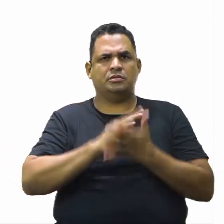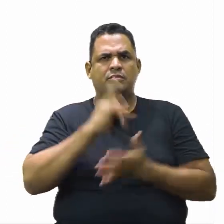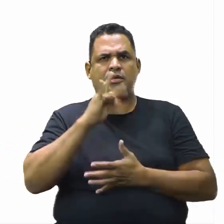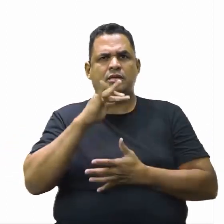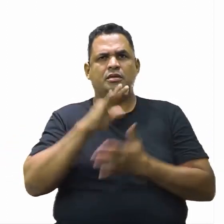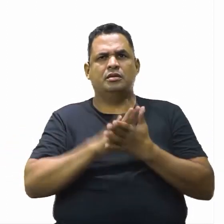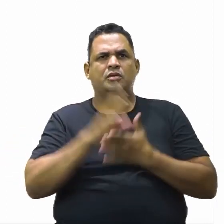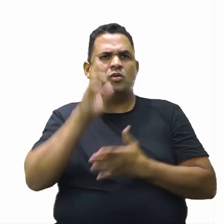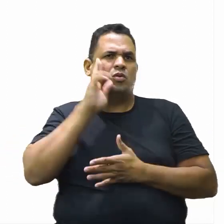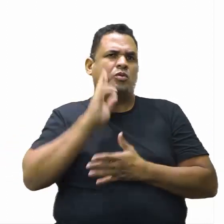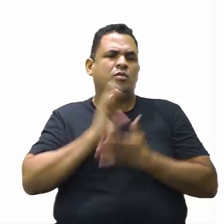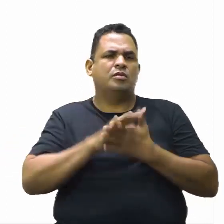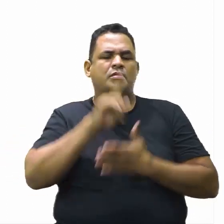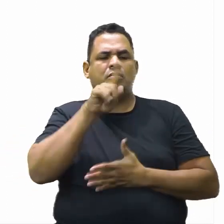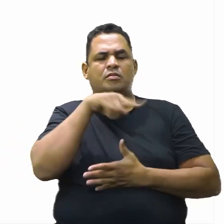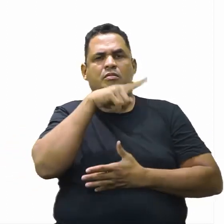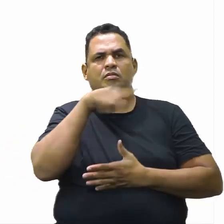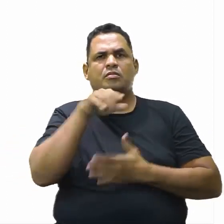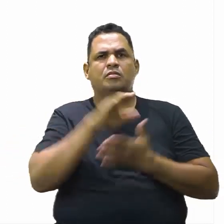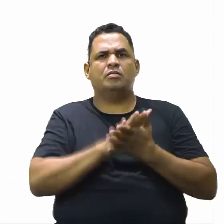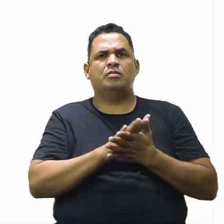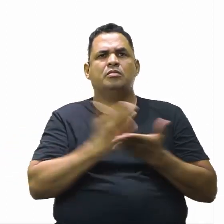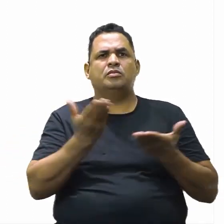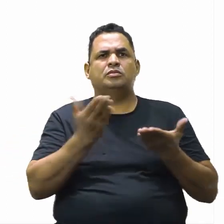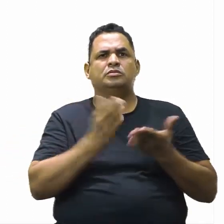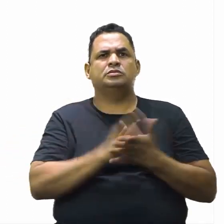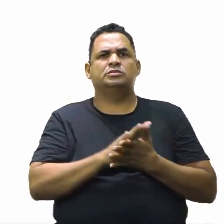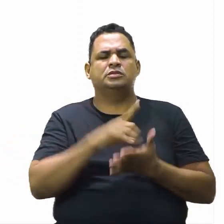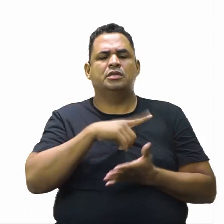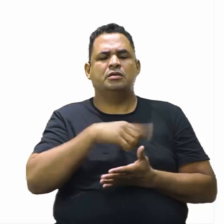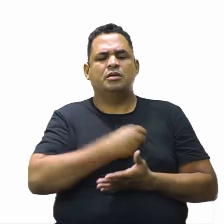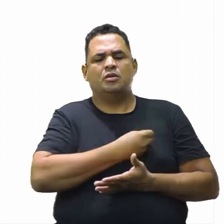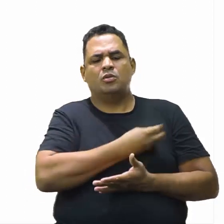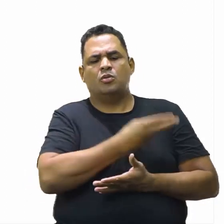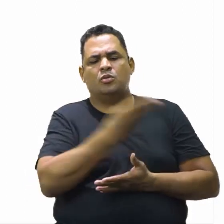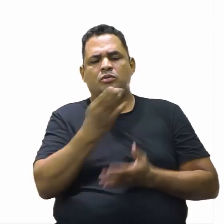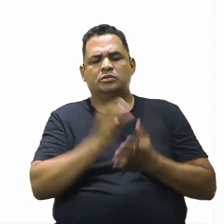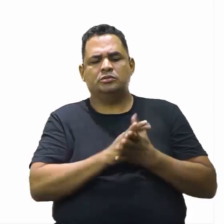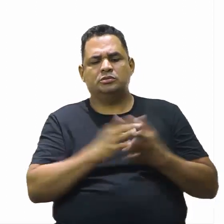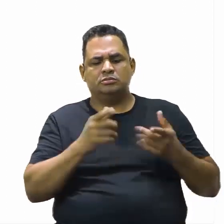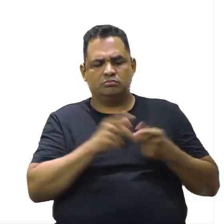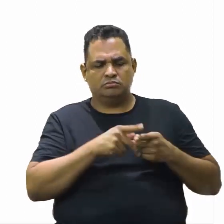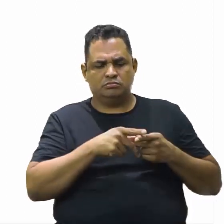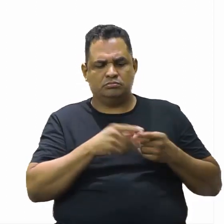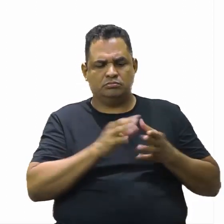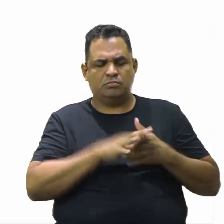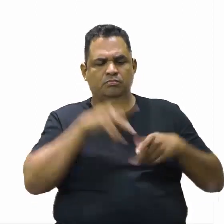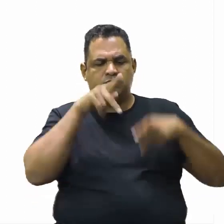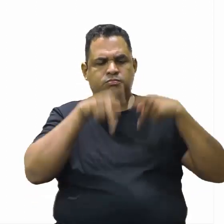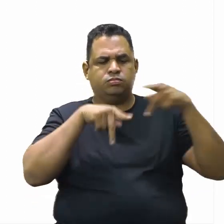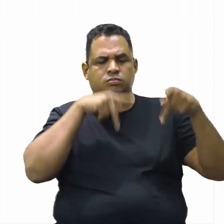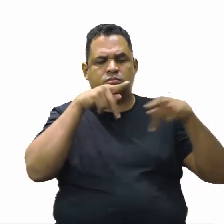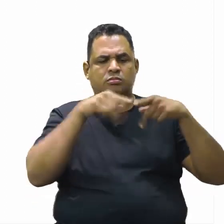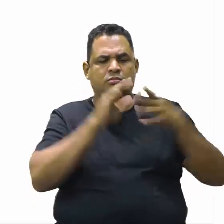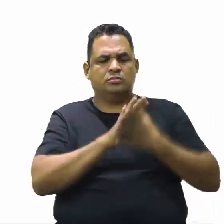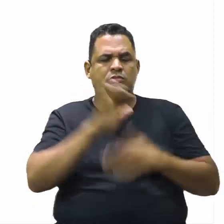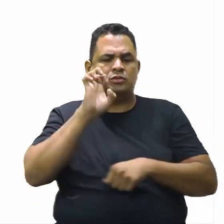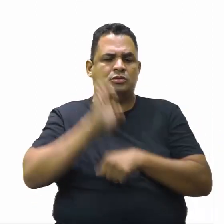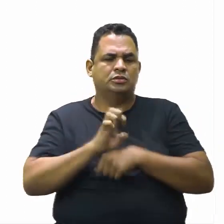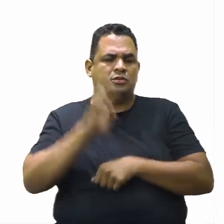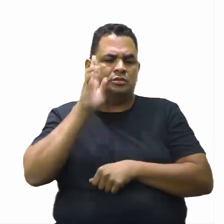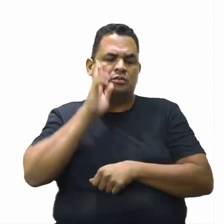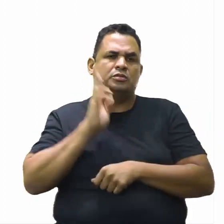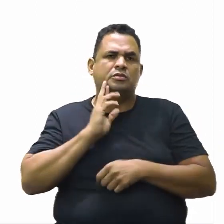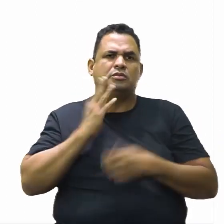Rondônia, marque o setor que concentra a maior quantidade da PEA do estado de